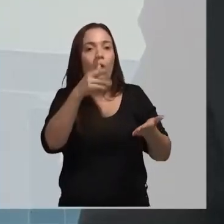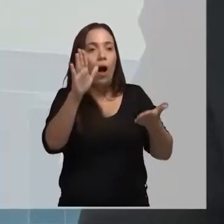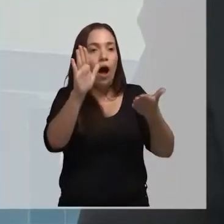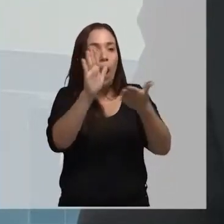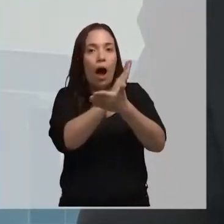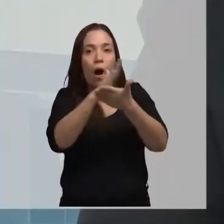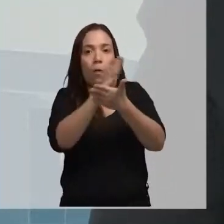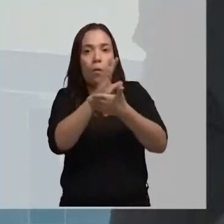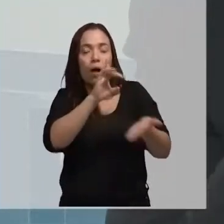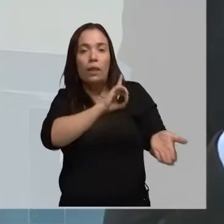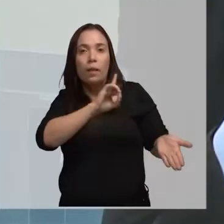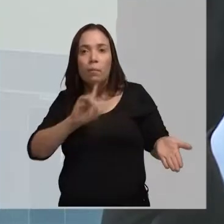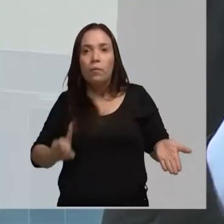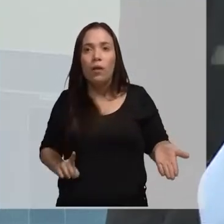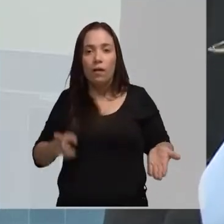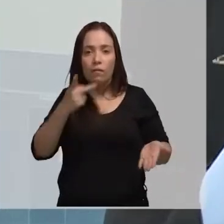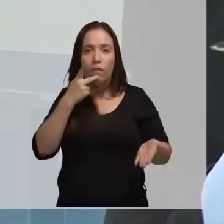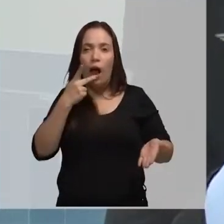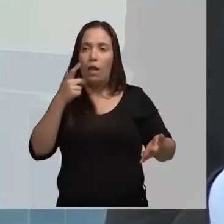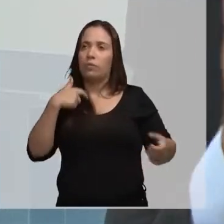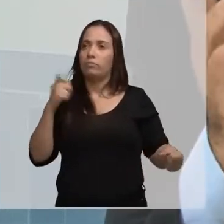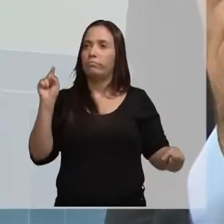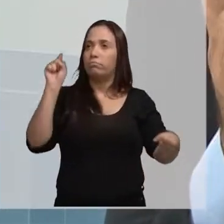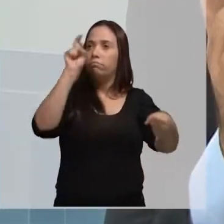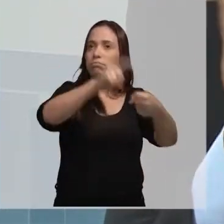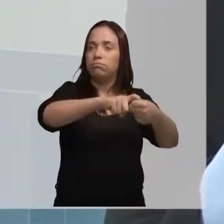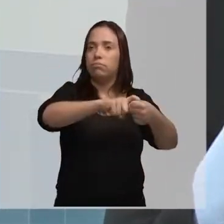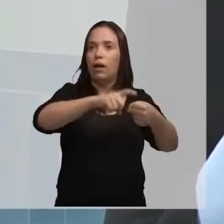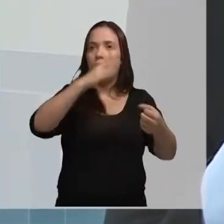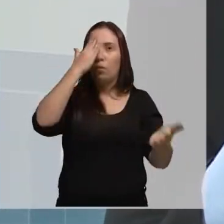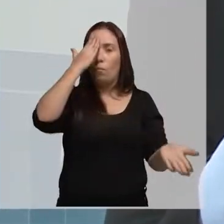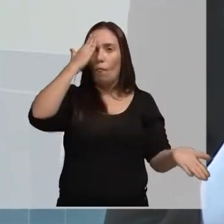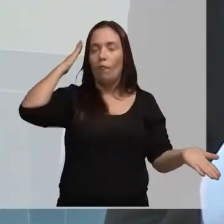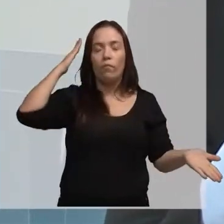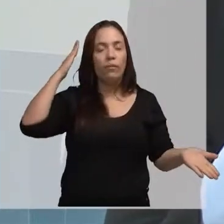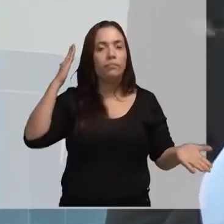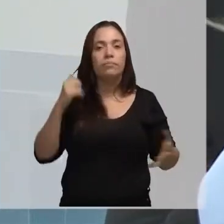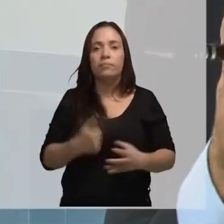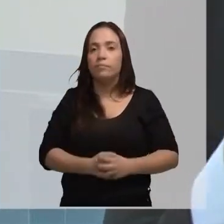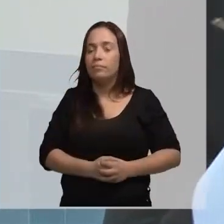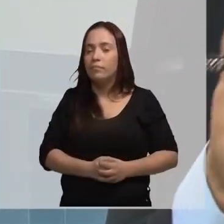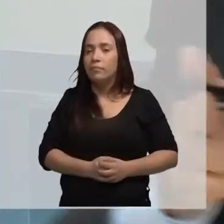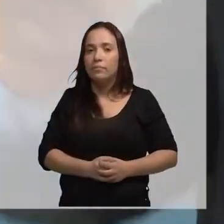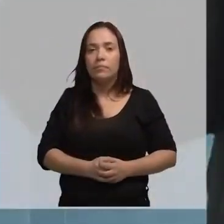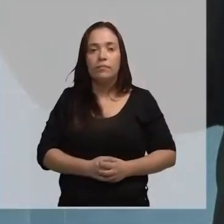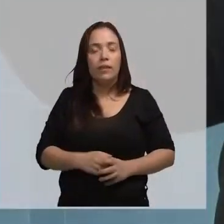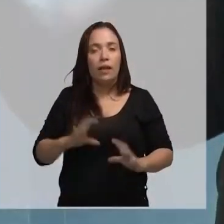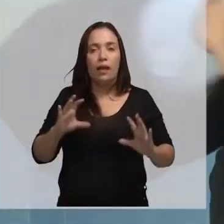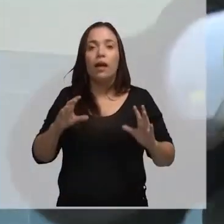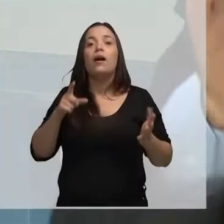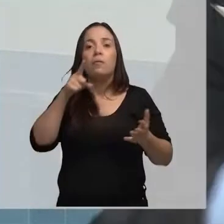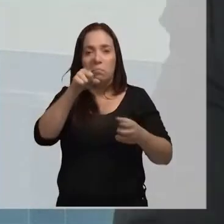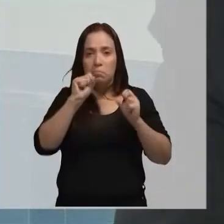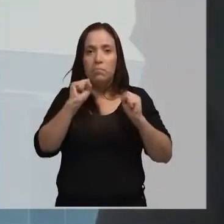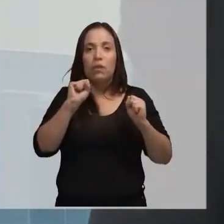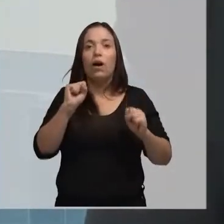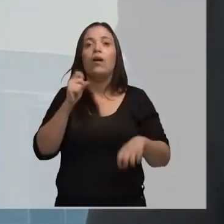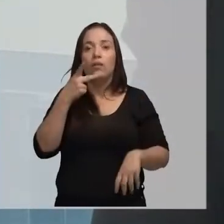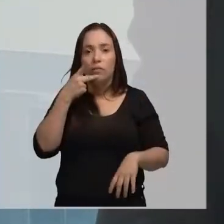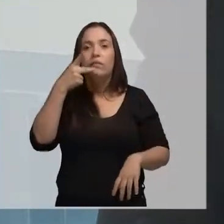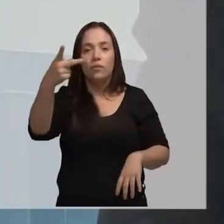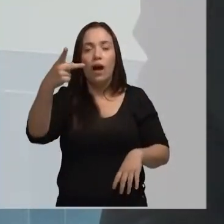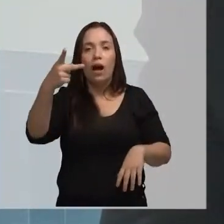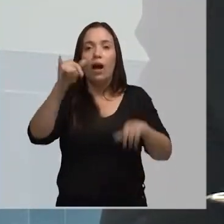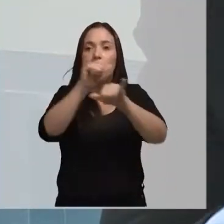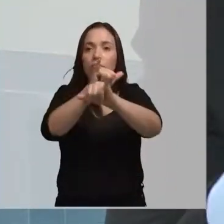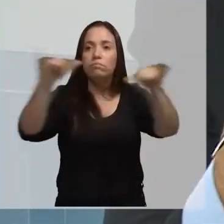desgraçado. É vaiado, Se você não gostar de um deputado, ele estiver no palanque, querendo esconder que apoiou o Michel Temer, pode chegar lá e dizer, para esse cabelo apoia o Michel Temer, adeus.